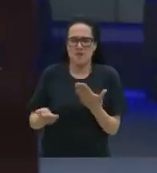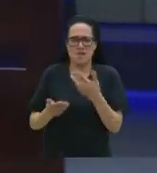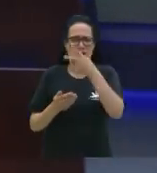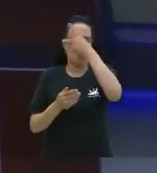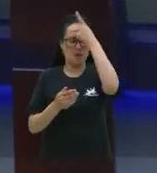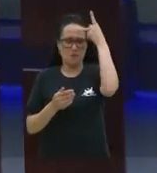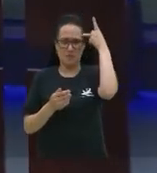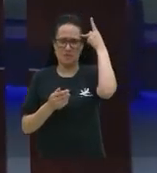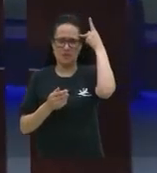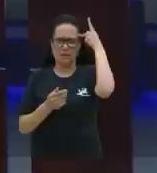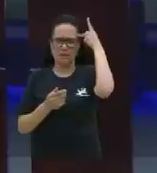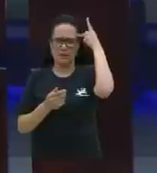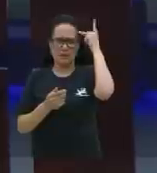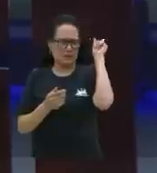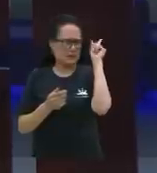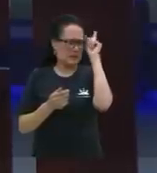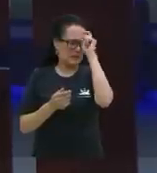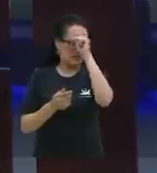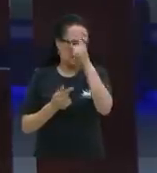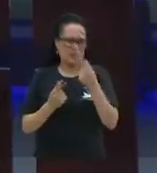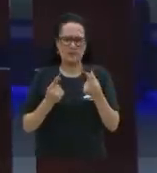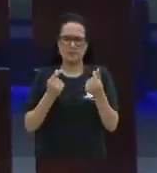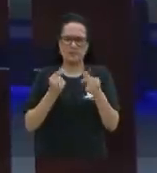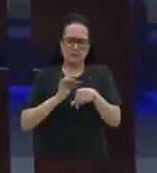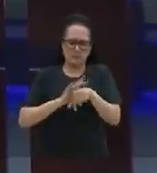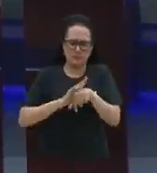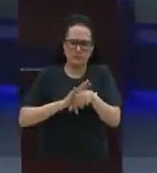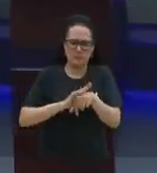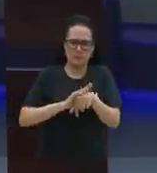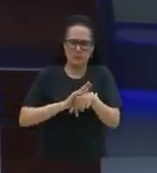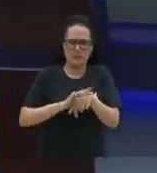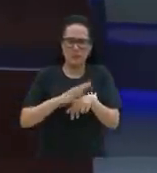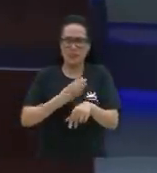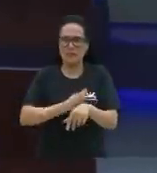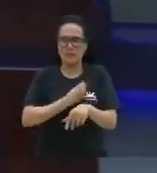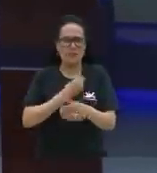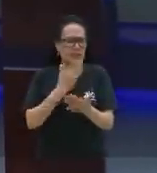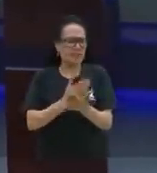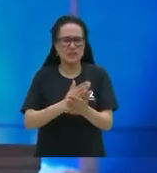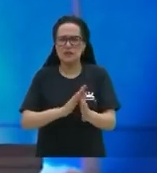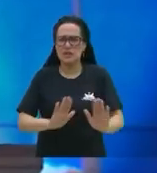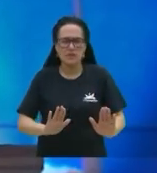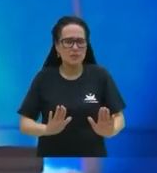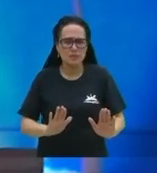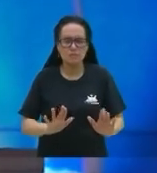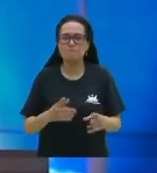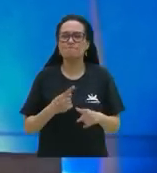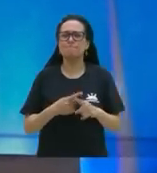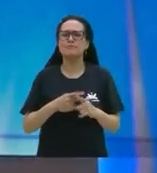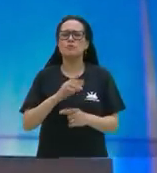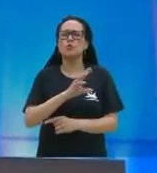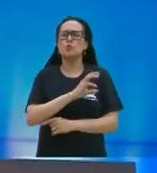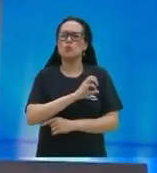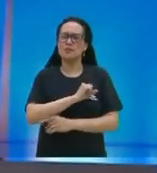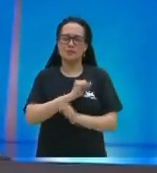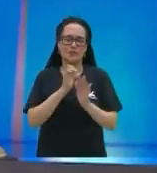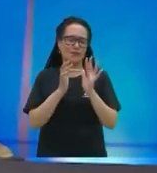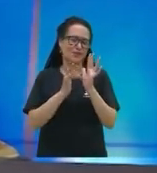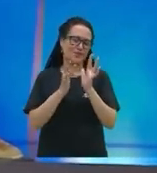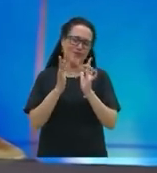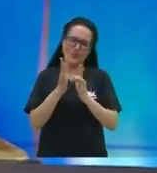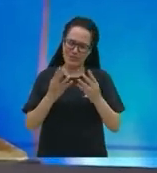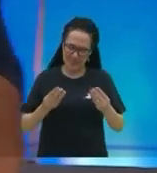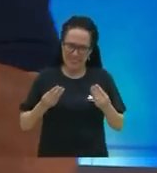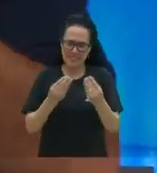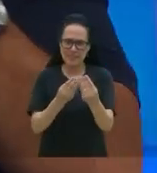com essa dificuldade financeira, com essa doença. Sua vida não acabou, porque o amor de Jesus te dá vida e te